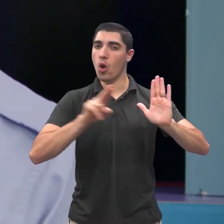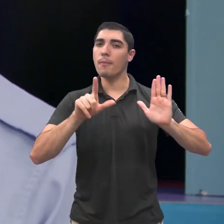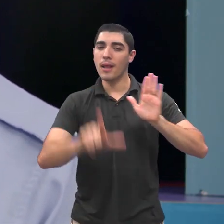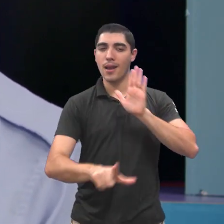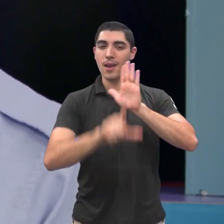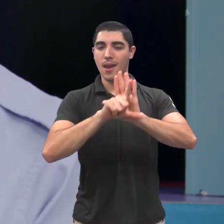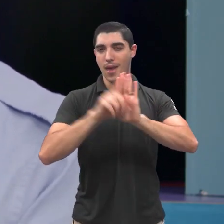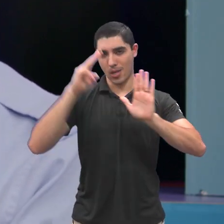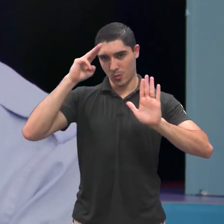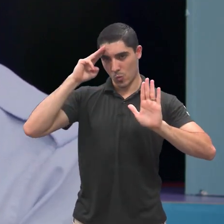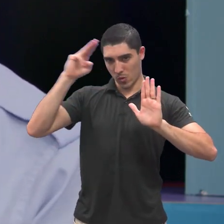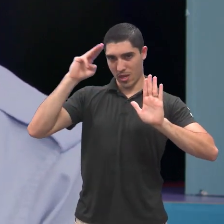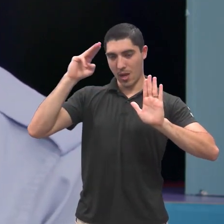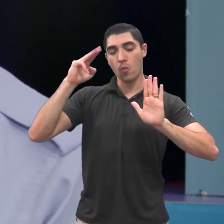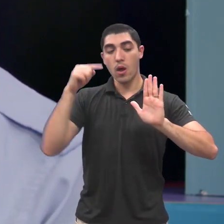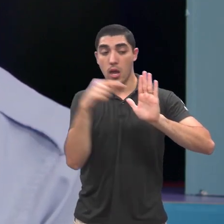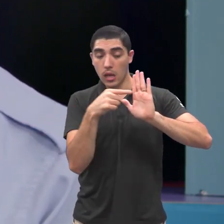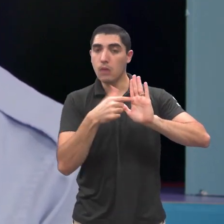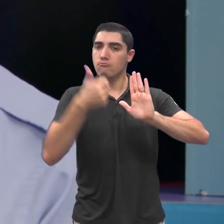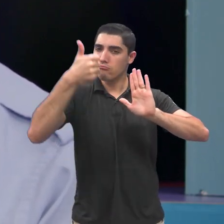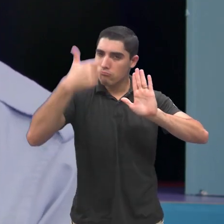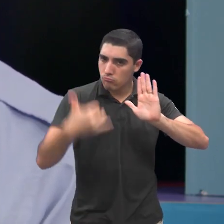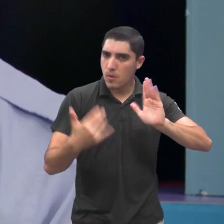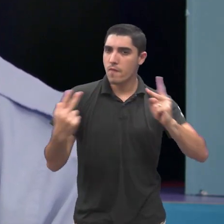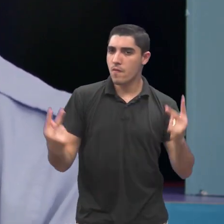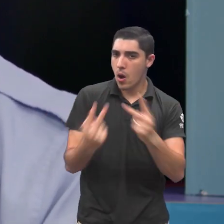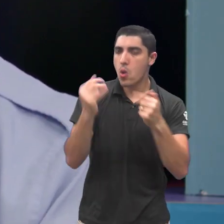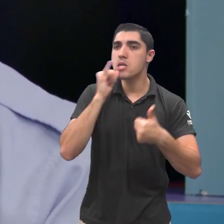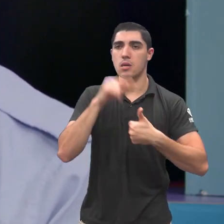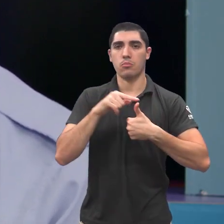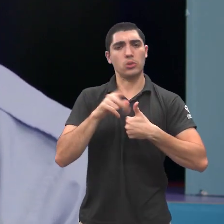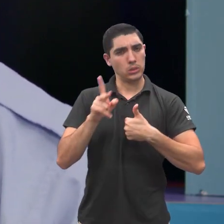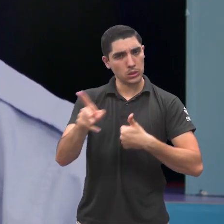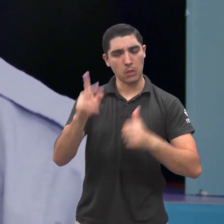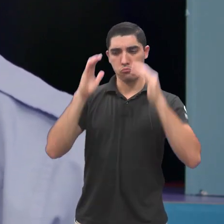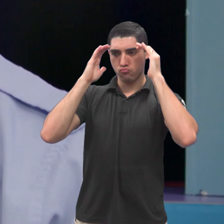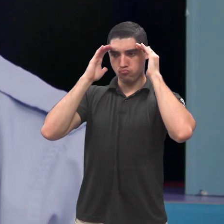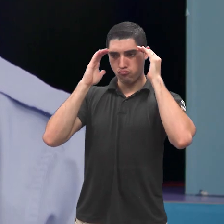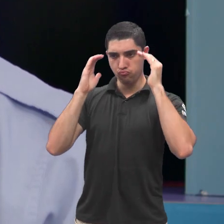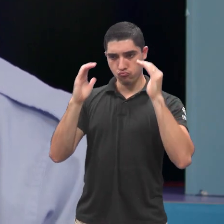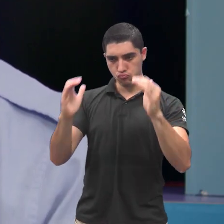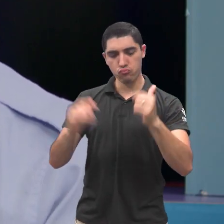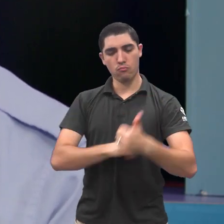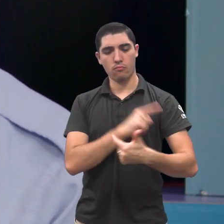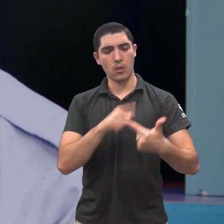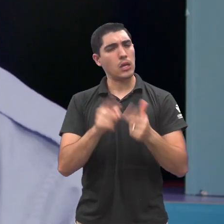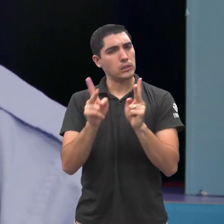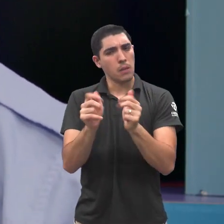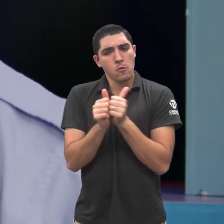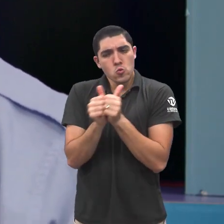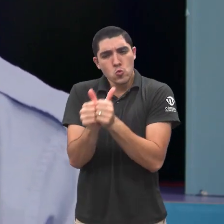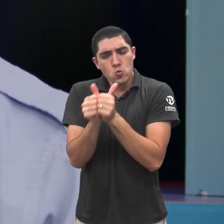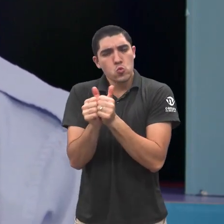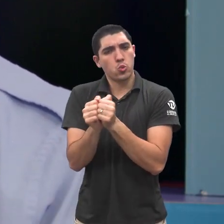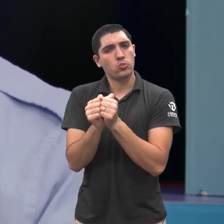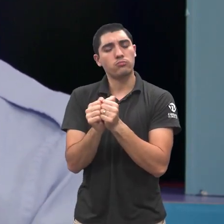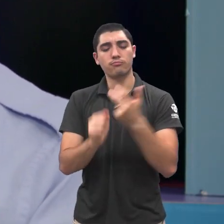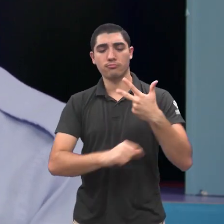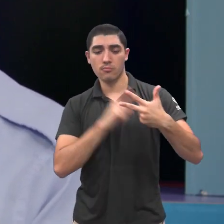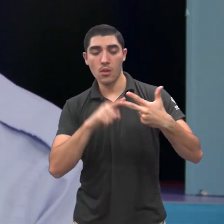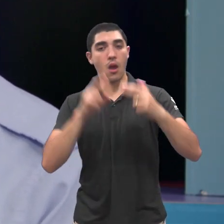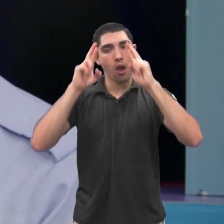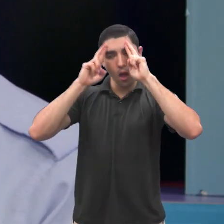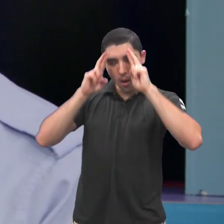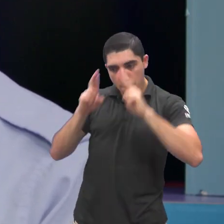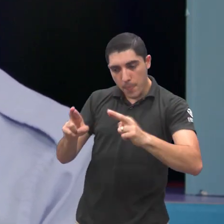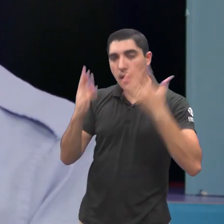lei escoteira, que traz esses valores. Que o escoteiro ele é leal, que o escoteiro ele é companheiro, que ele respeita